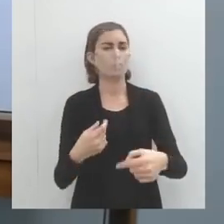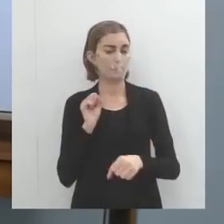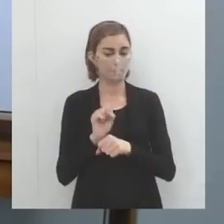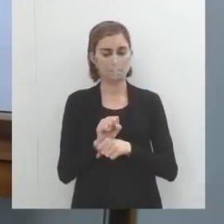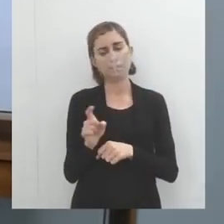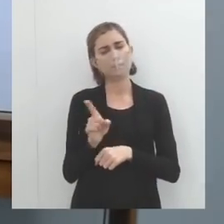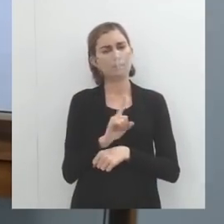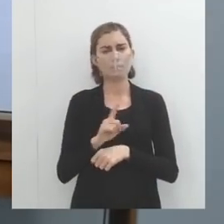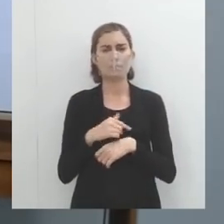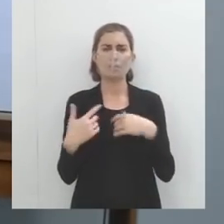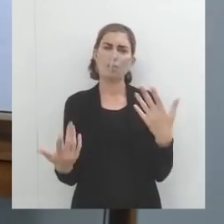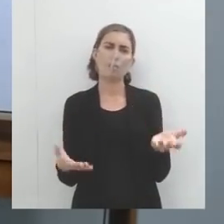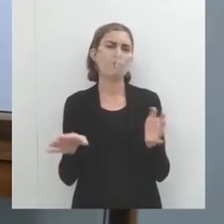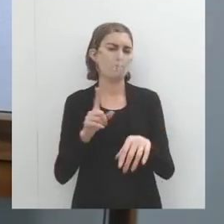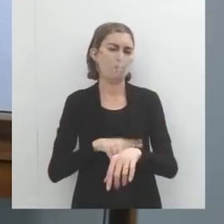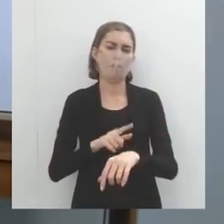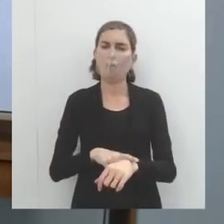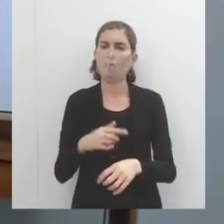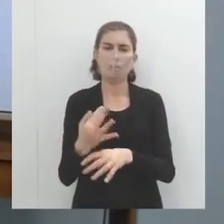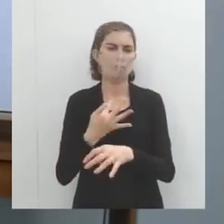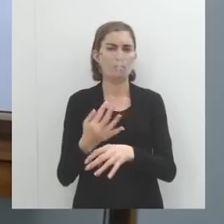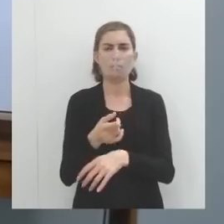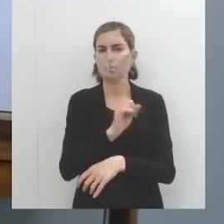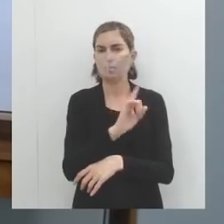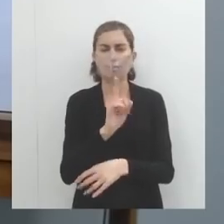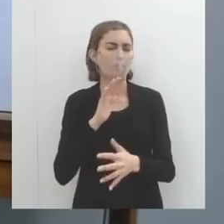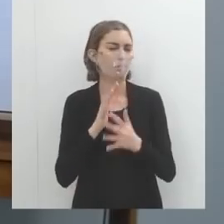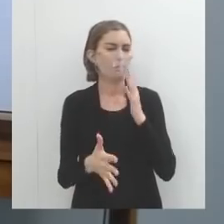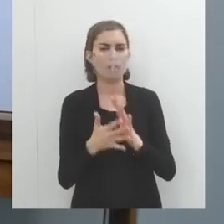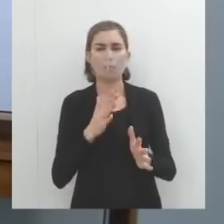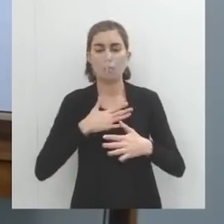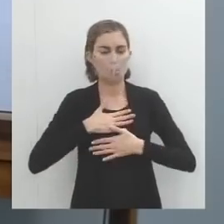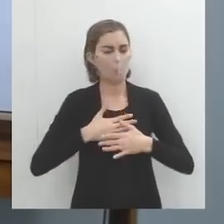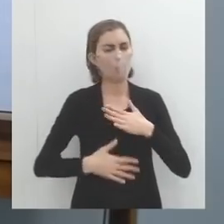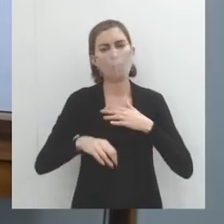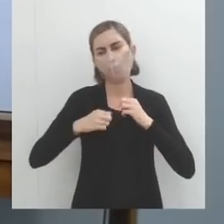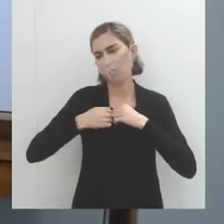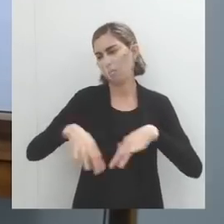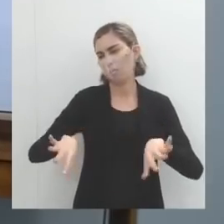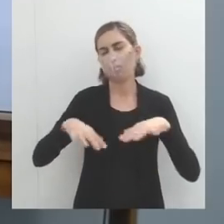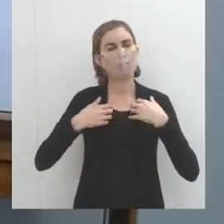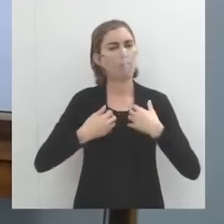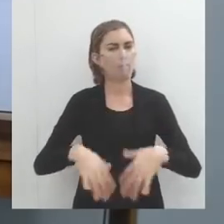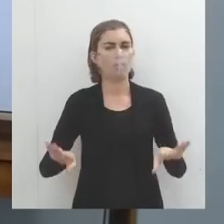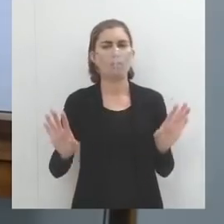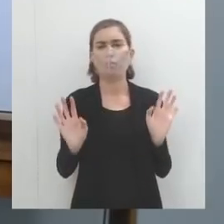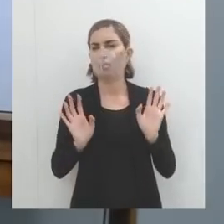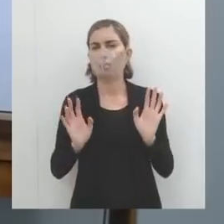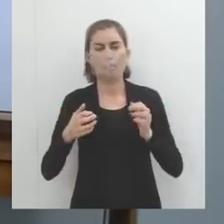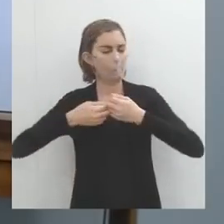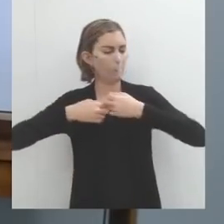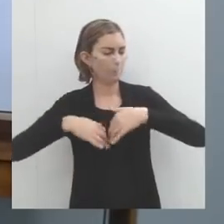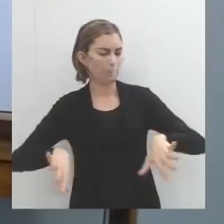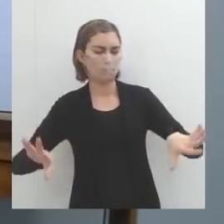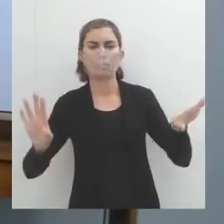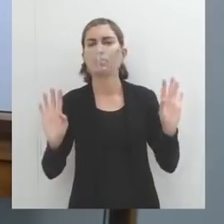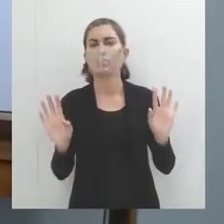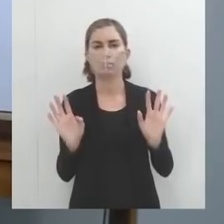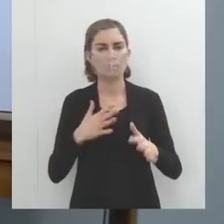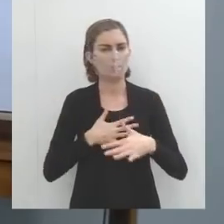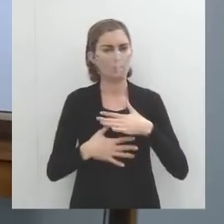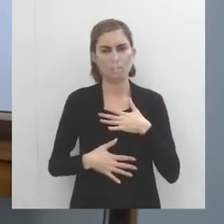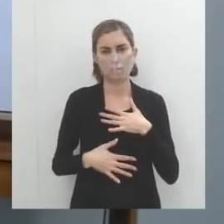paramos. André, vai chegar a hora que não vai suportar mais. Tem nada não, o corpo vai ter que dar um jeito de liberar isso. O corpo vai dar um jeito de liberar